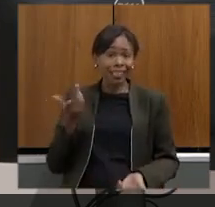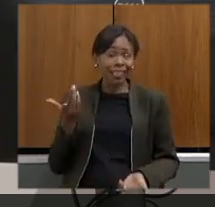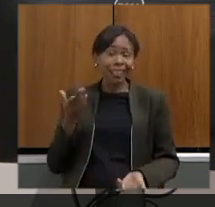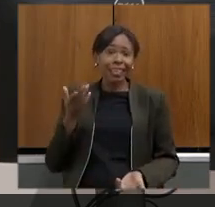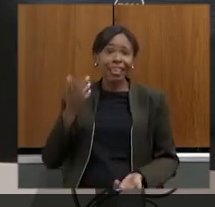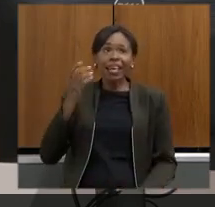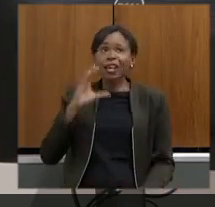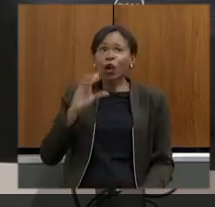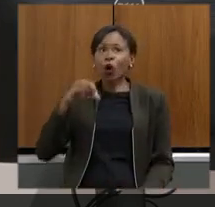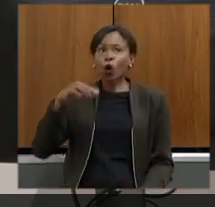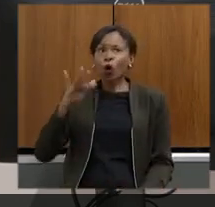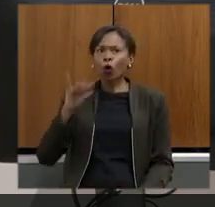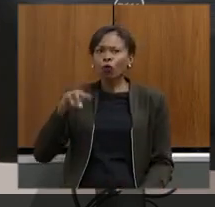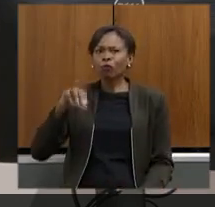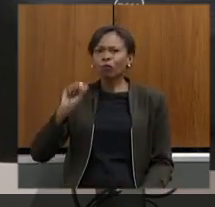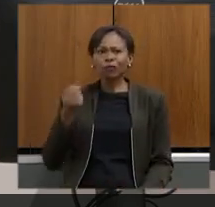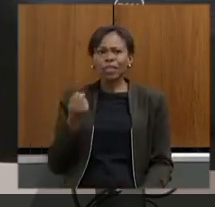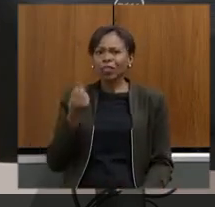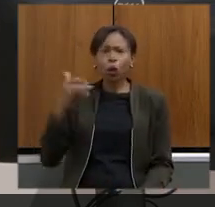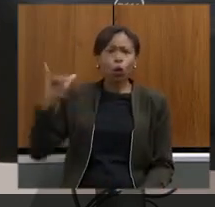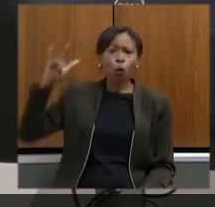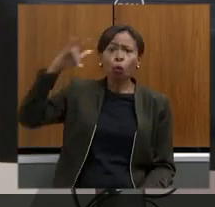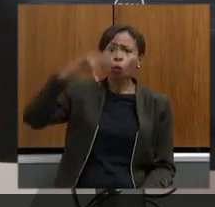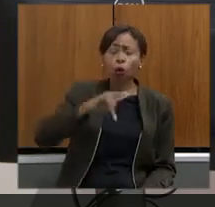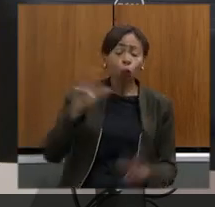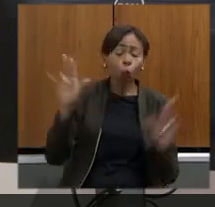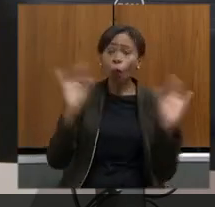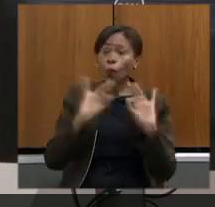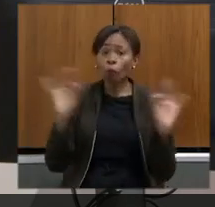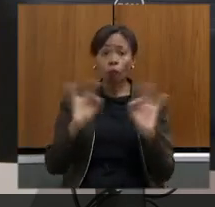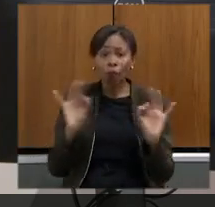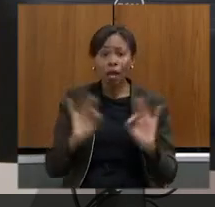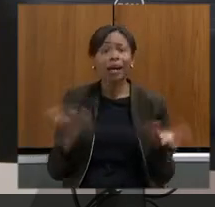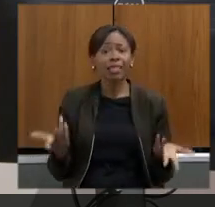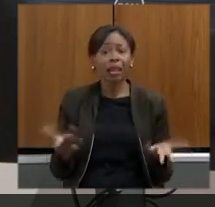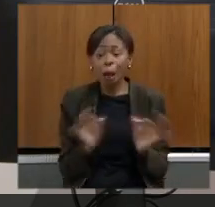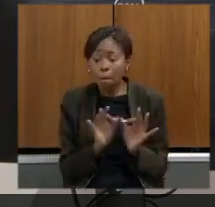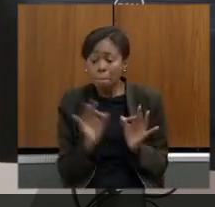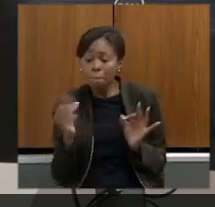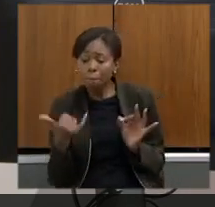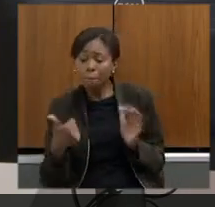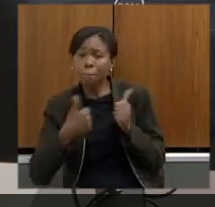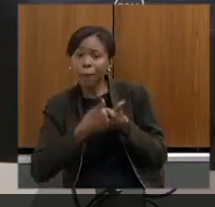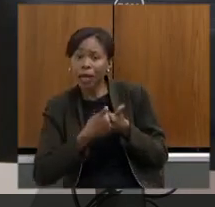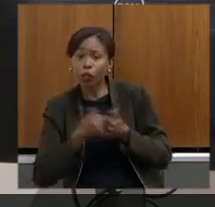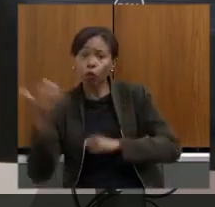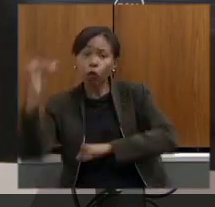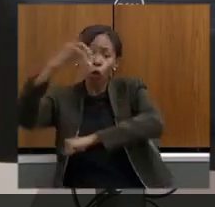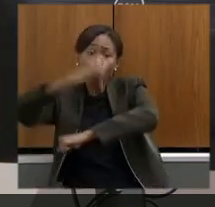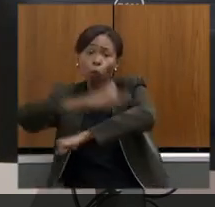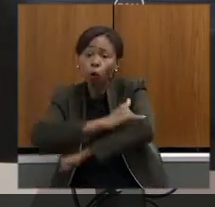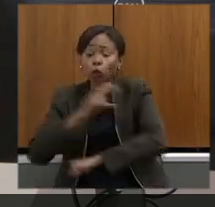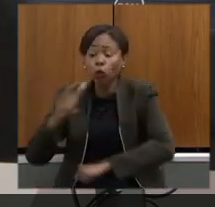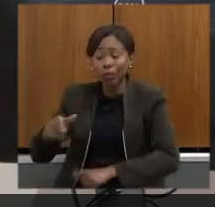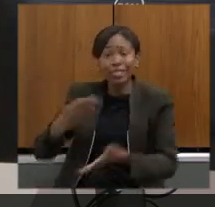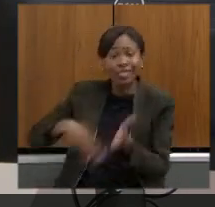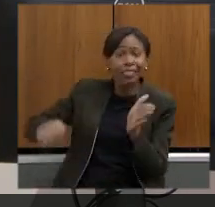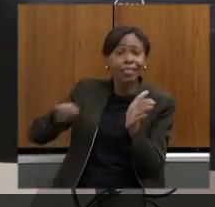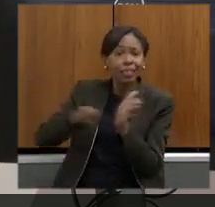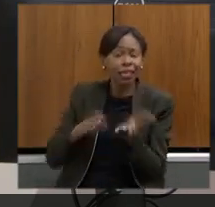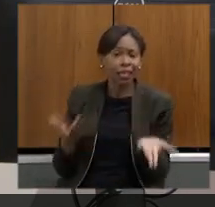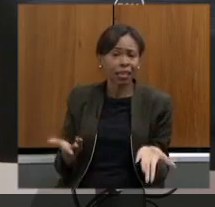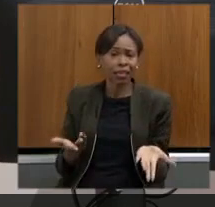km do aeroporto de Confins ao ser uma linha Ferroviária Sete Lagoas está dispensando três cargas por dia em